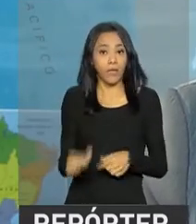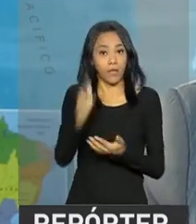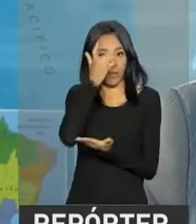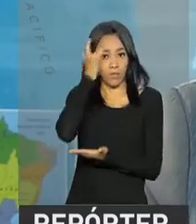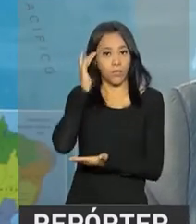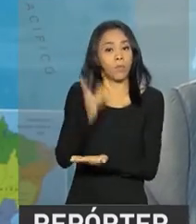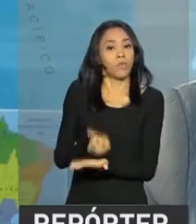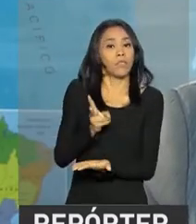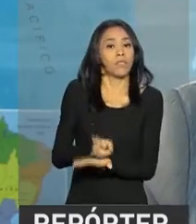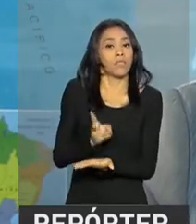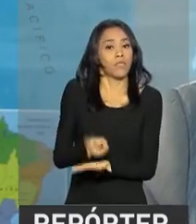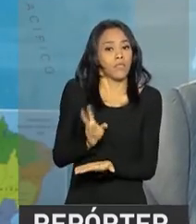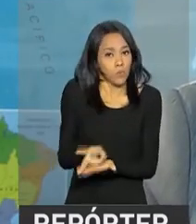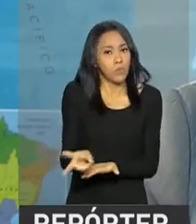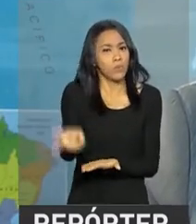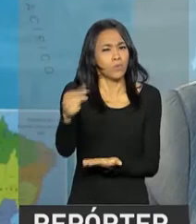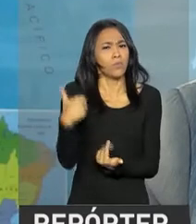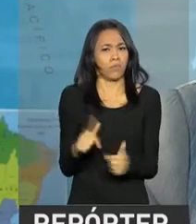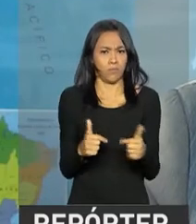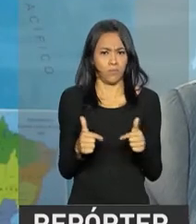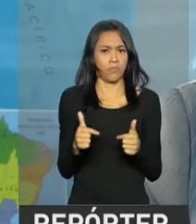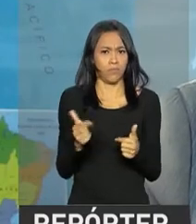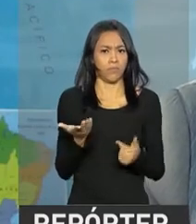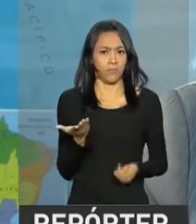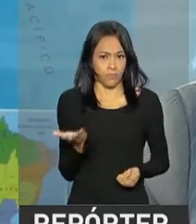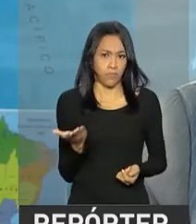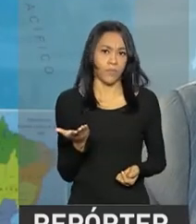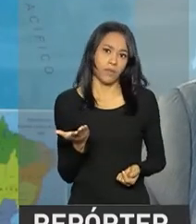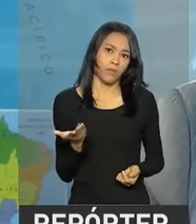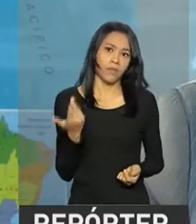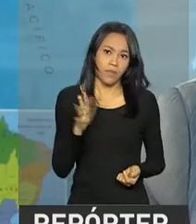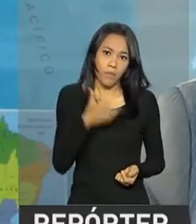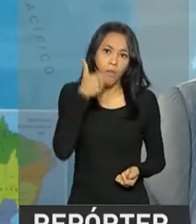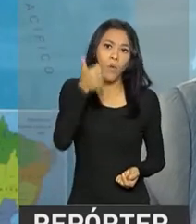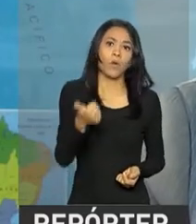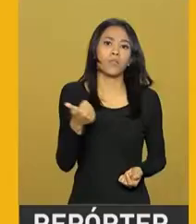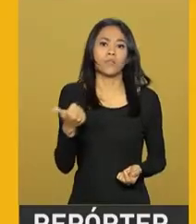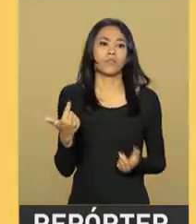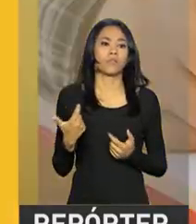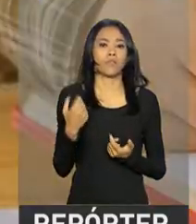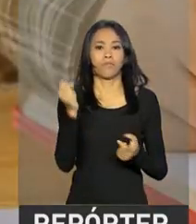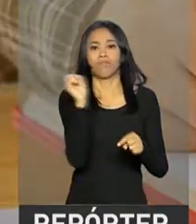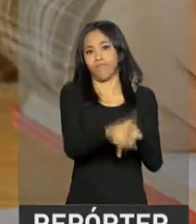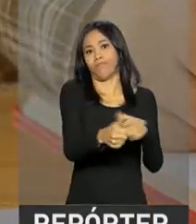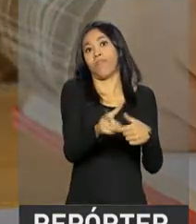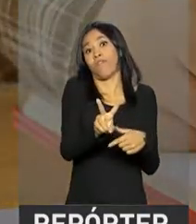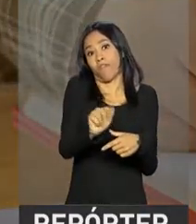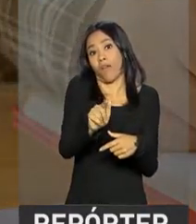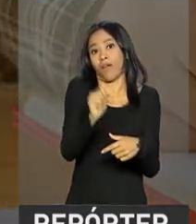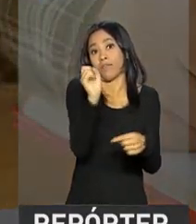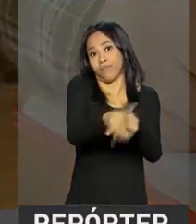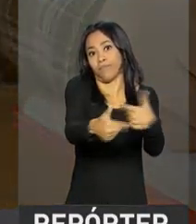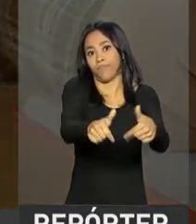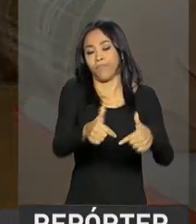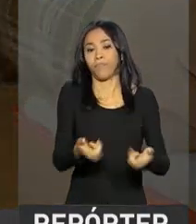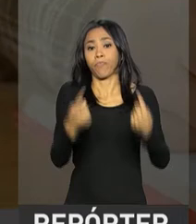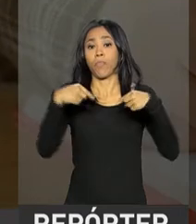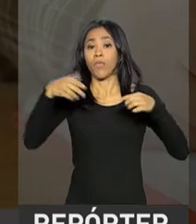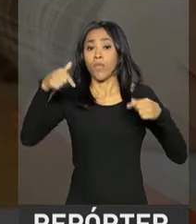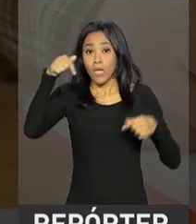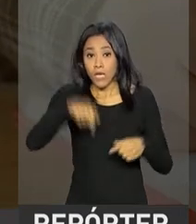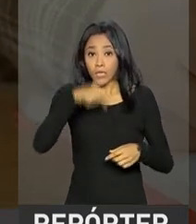no mercado de trabalho e até possa disputar melhores posicionamentos somente neste mês já foram emitidos